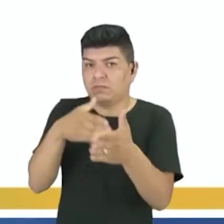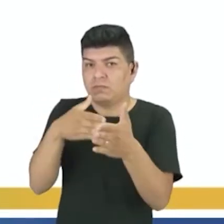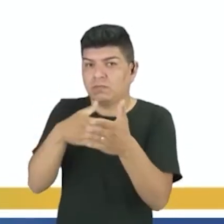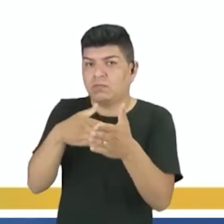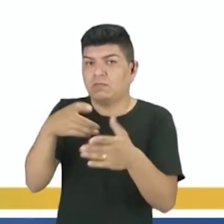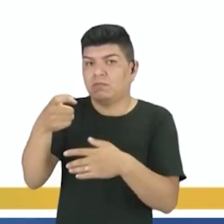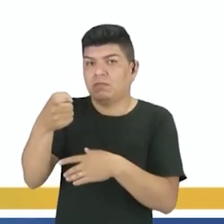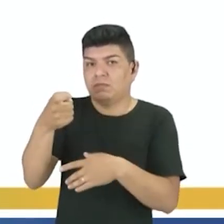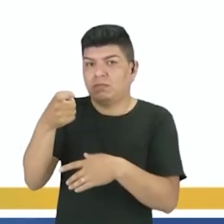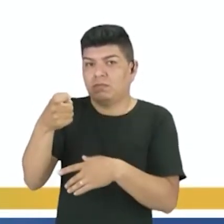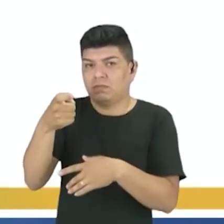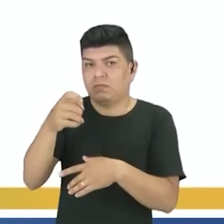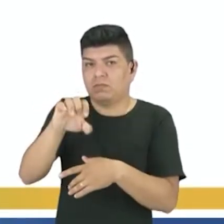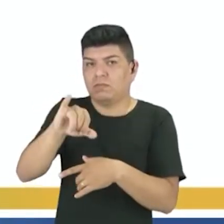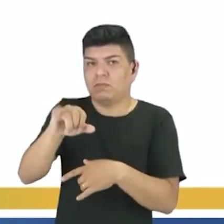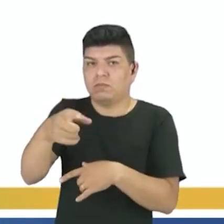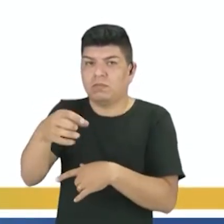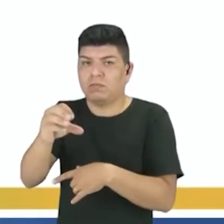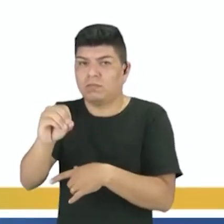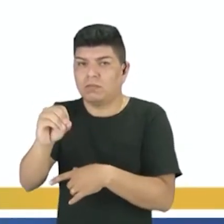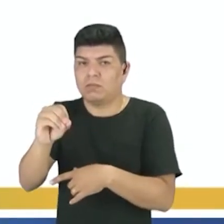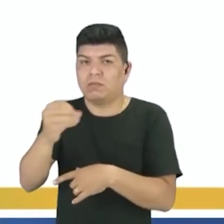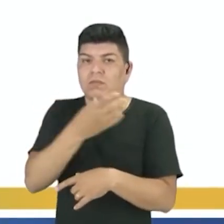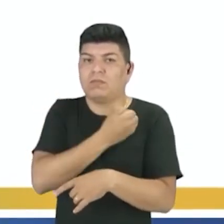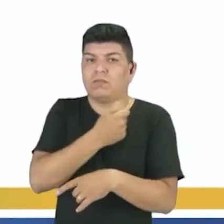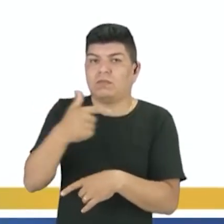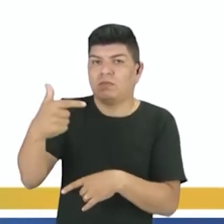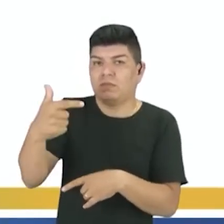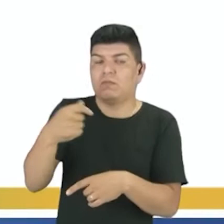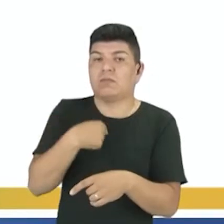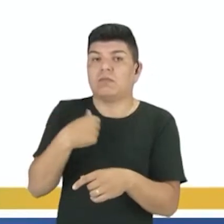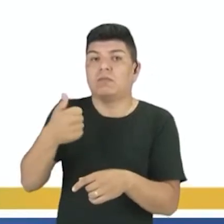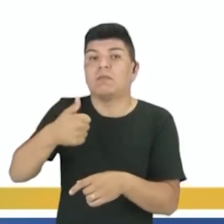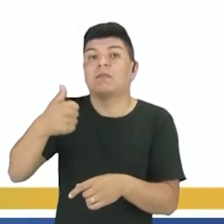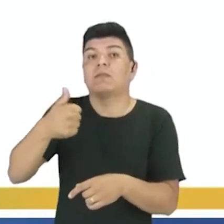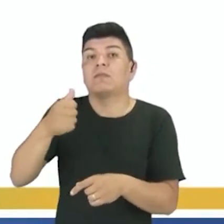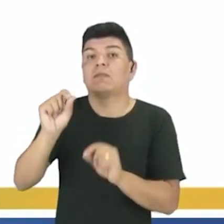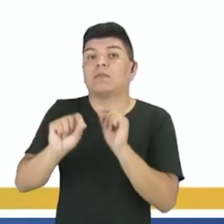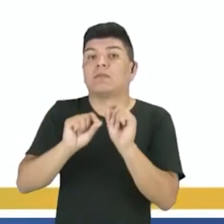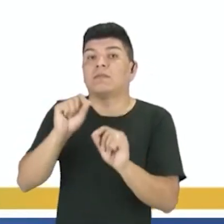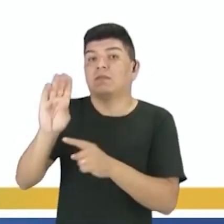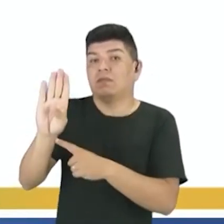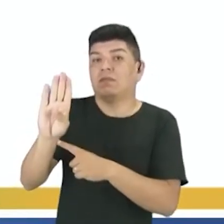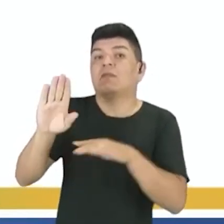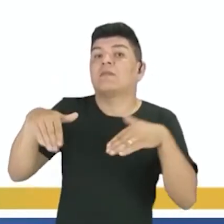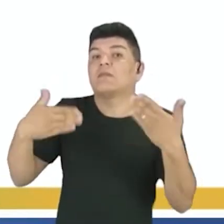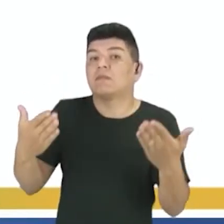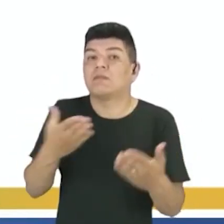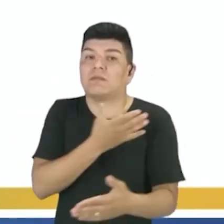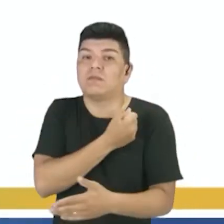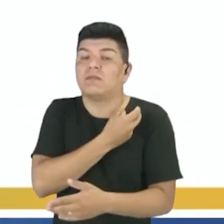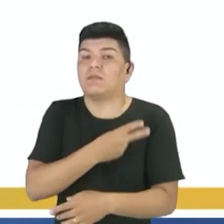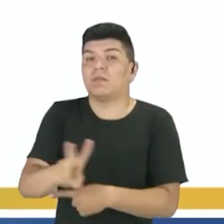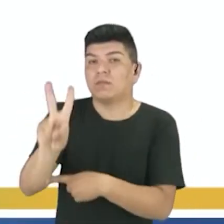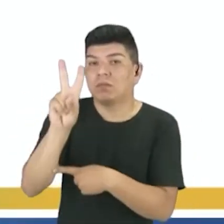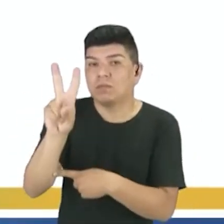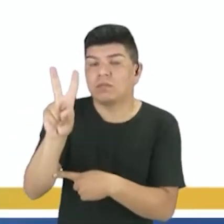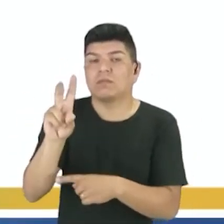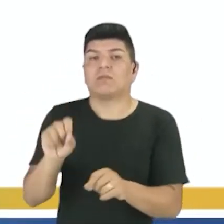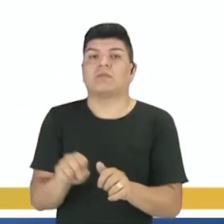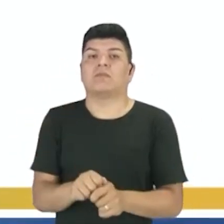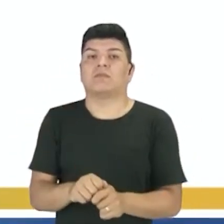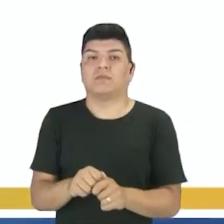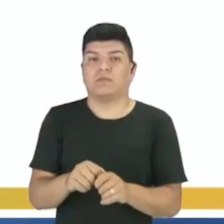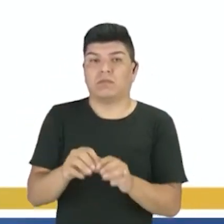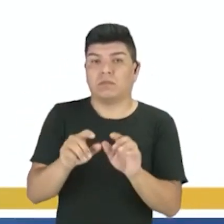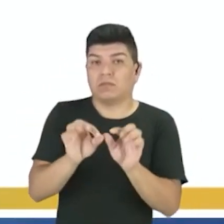eixo x na coordenada 2. Isso quer dizer que a primeira coordenada de B é o número 2. Agora eu pego